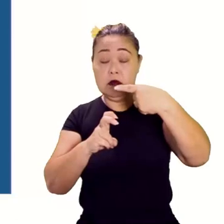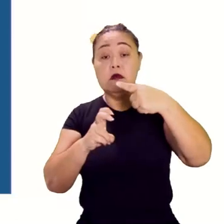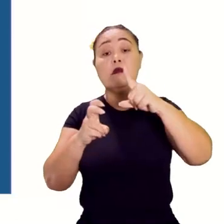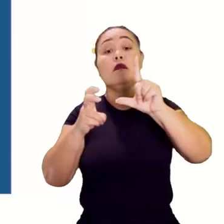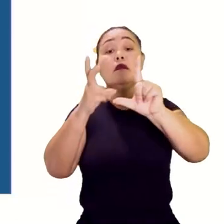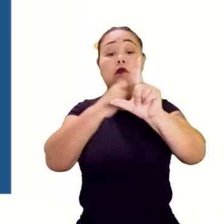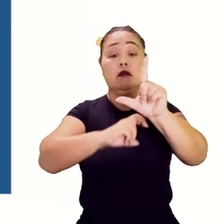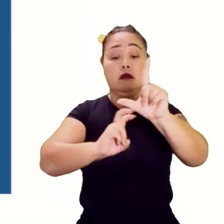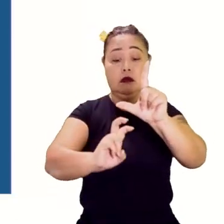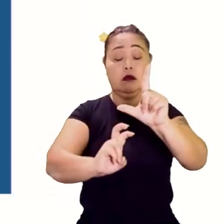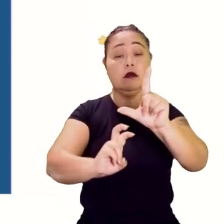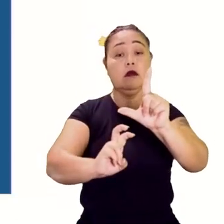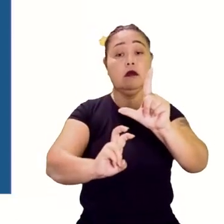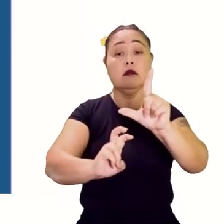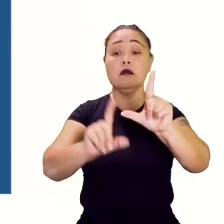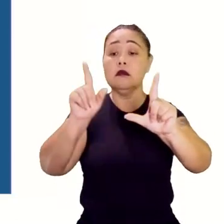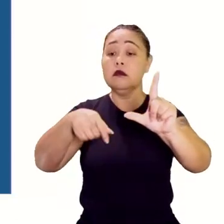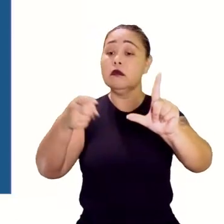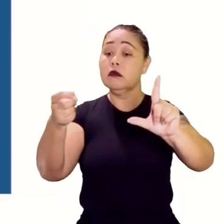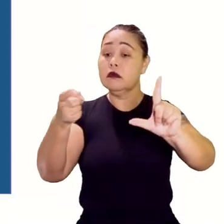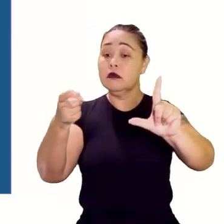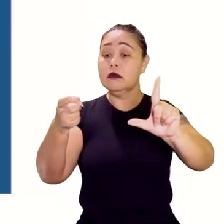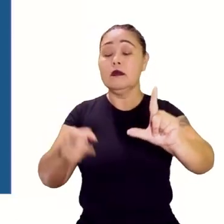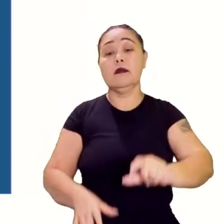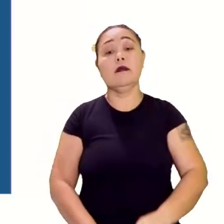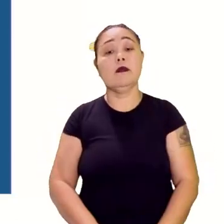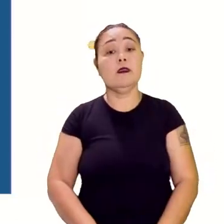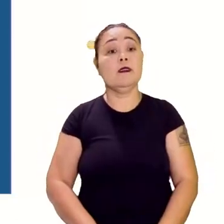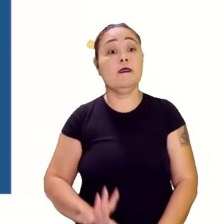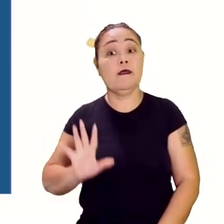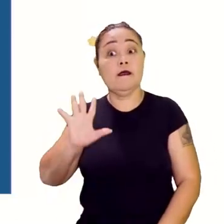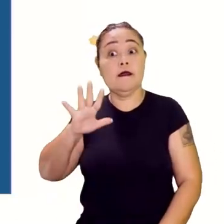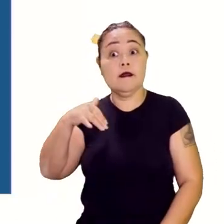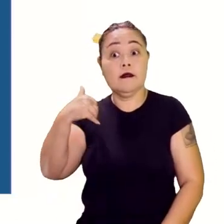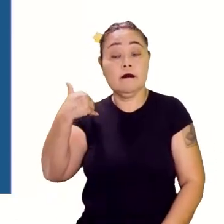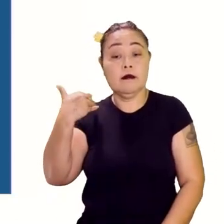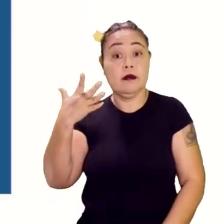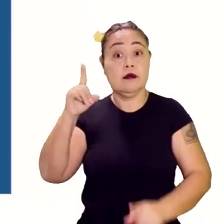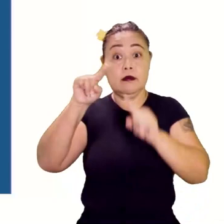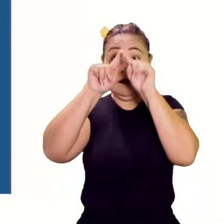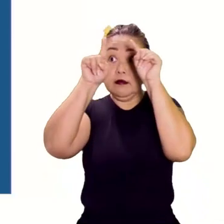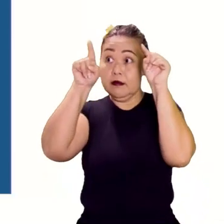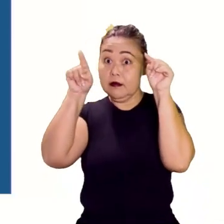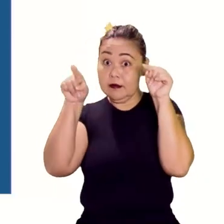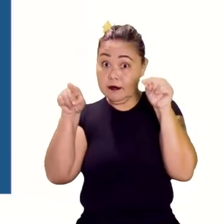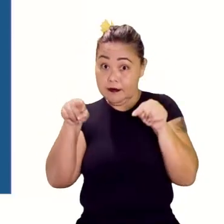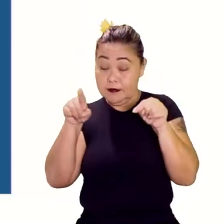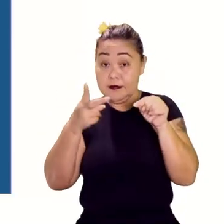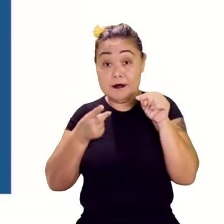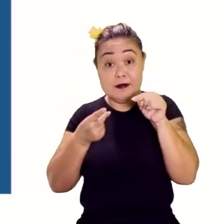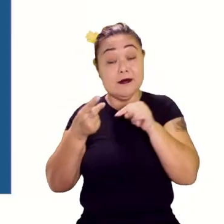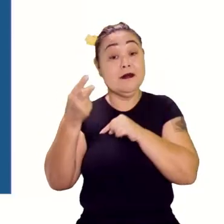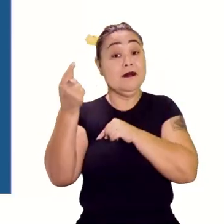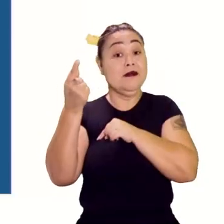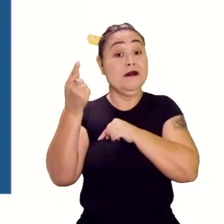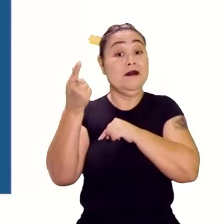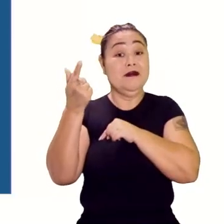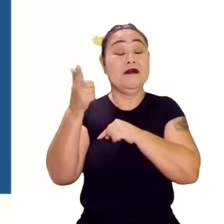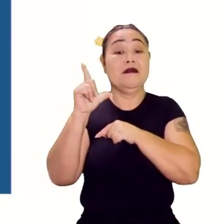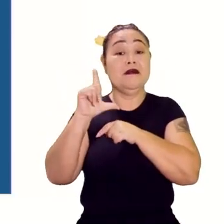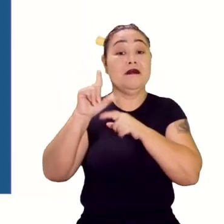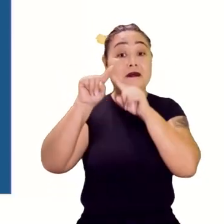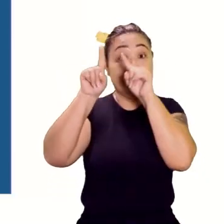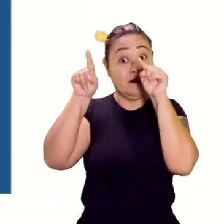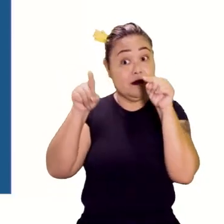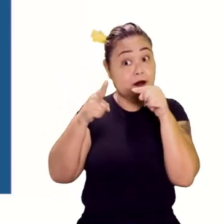625 na base 5 é igual a x. Então... E o parênteses, mais uma vez, tinha saído, né?